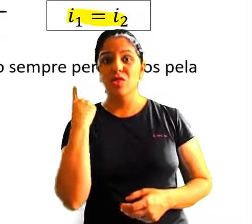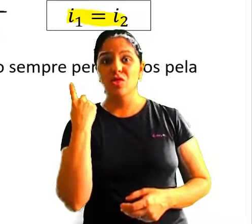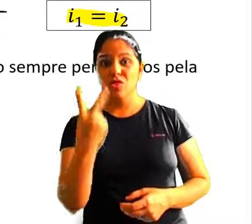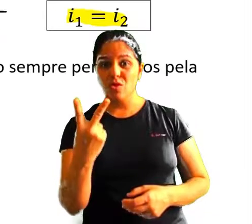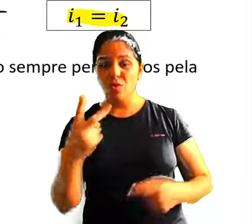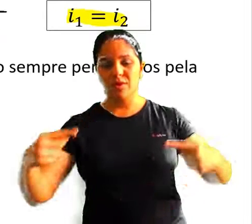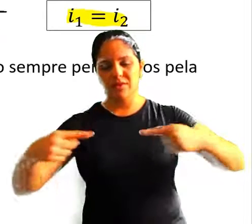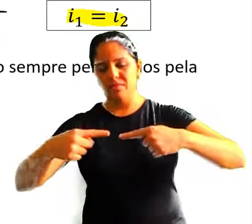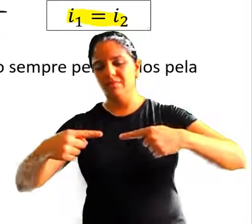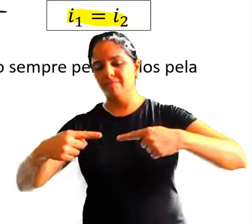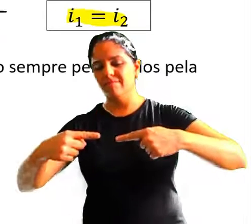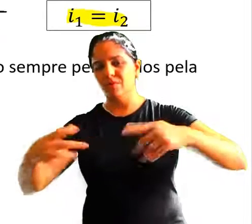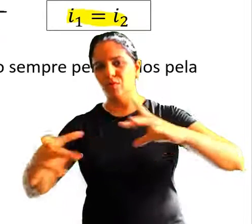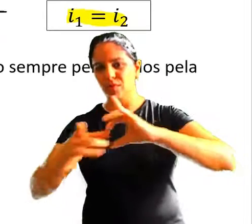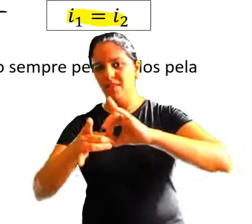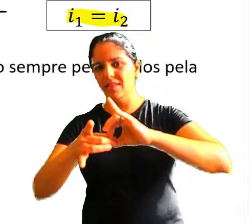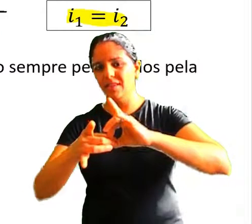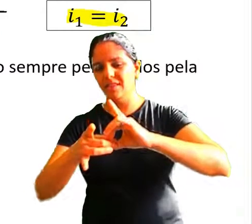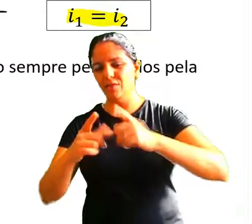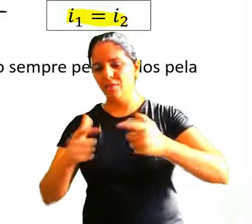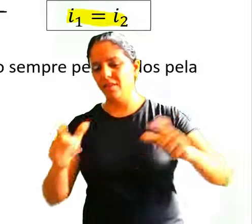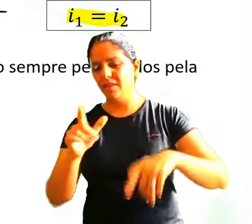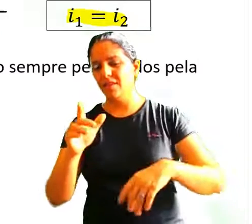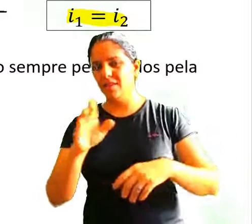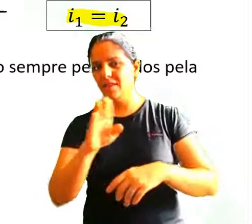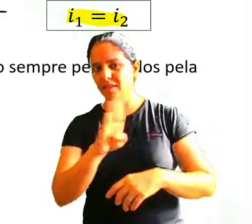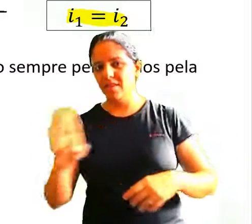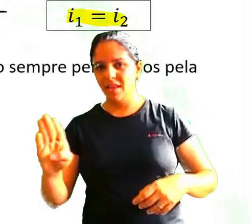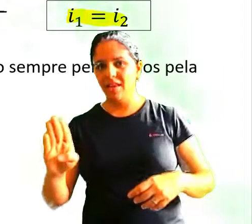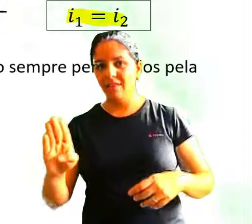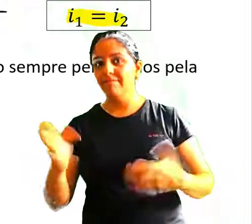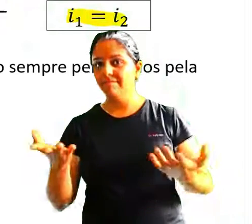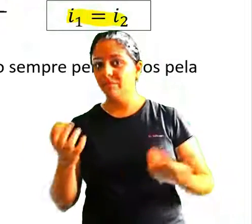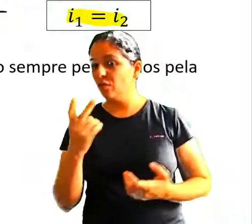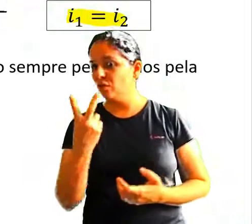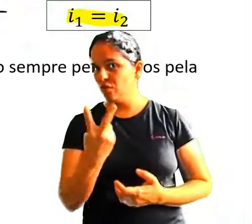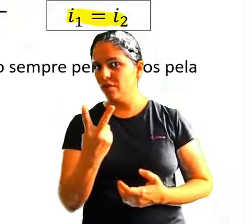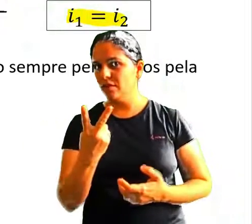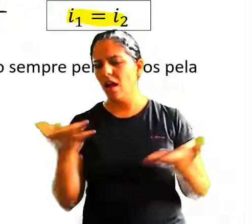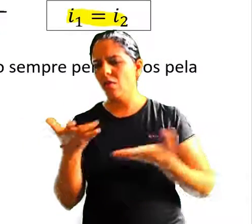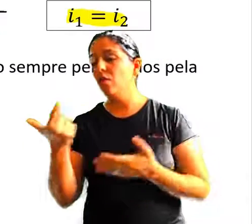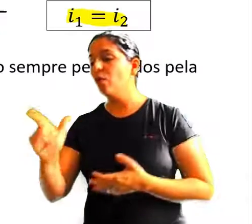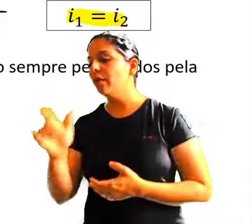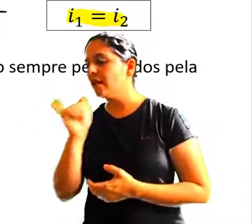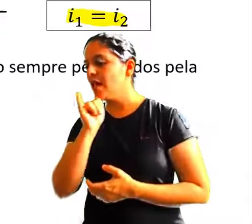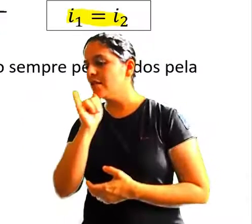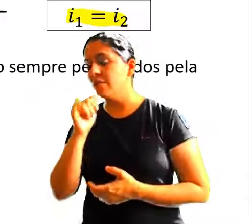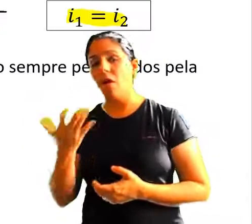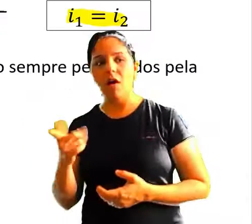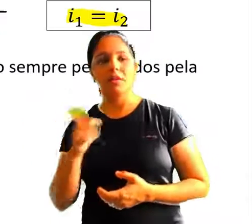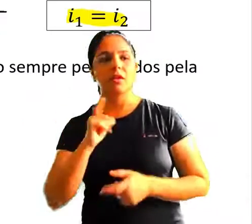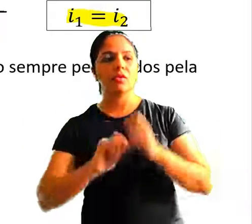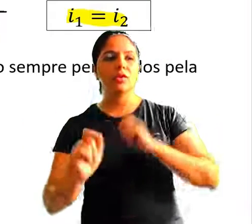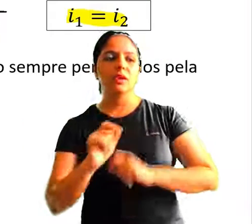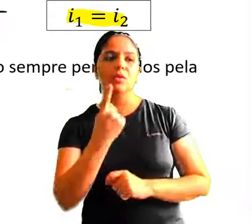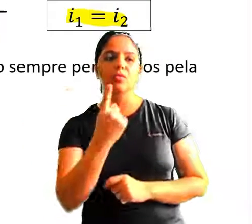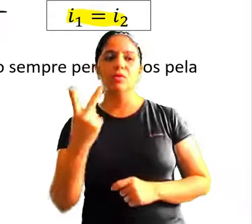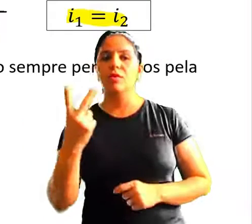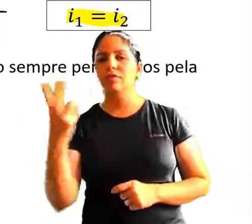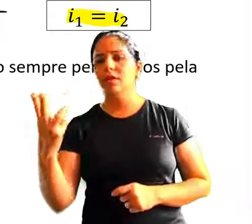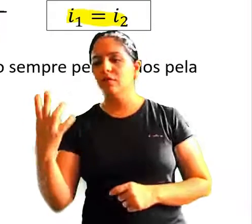Tá? Então aqui a gente tinha apenas dois elementos ligados em série, e no exemplo que